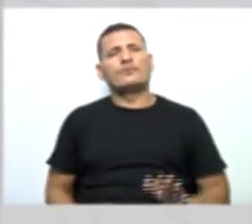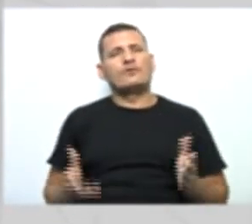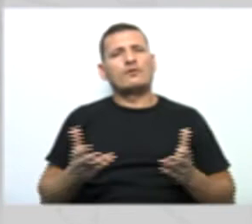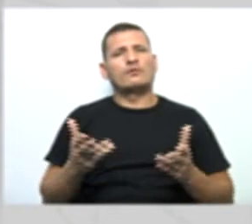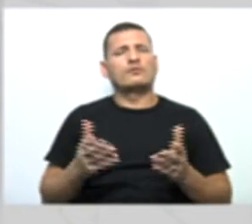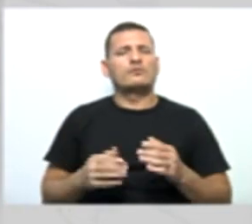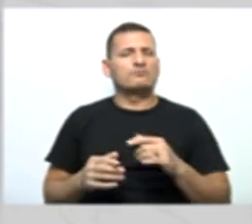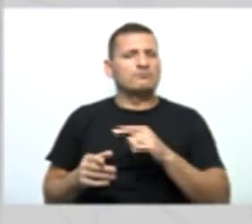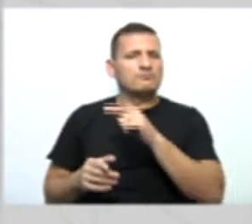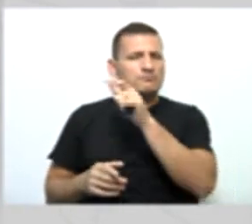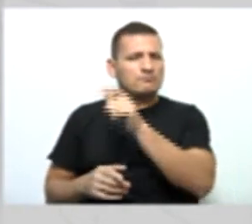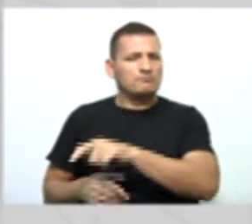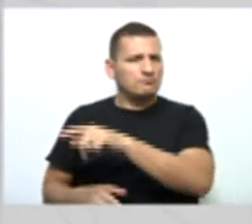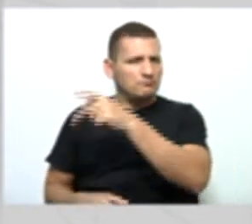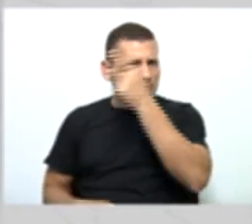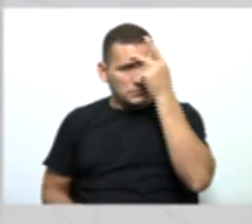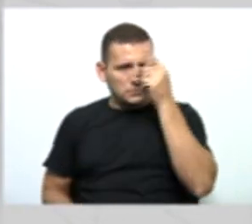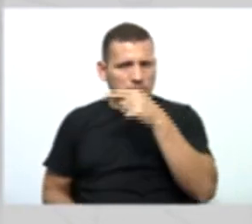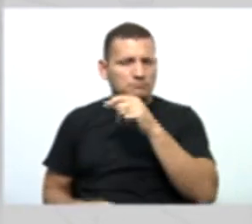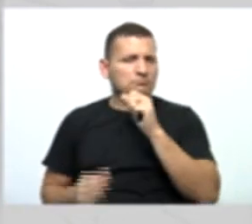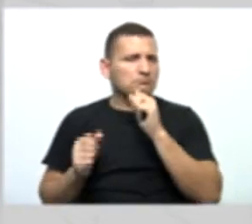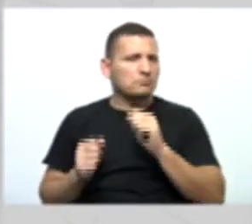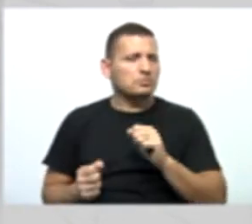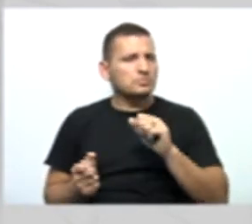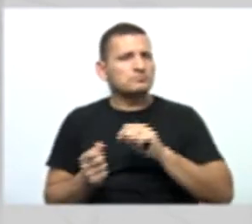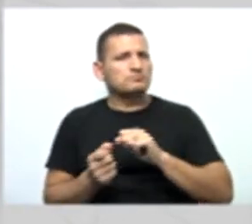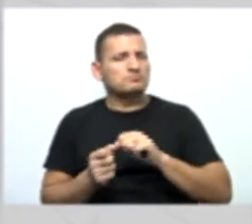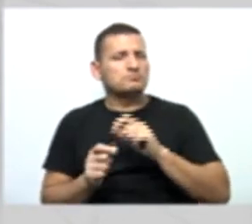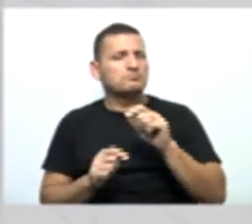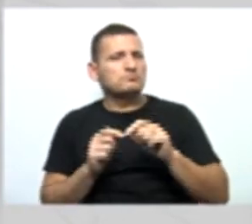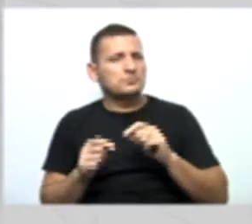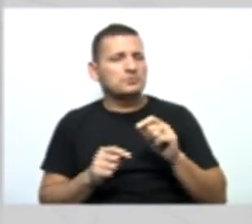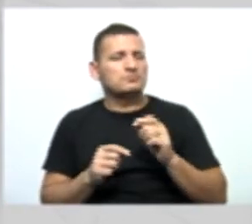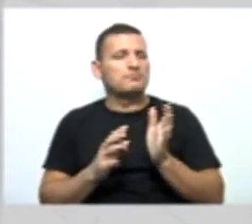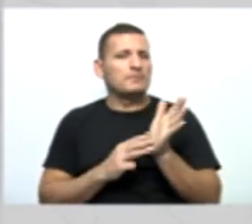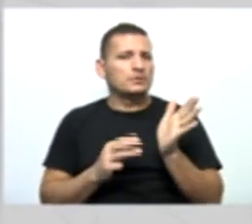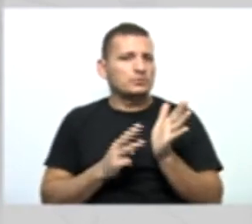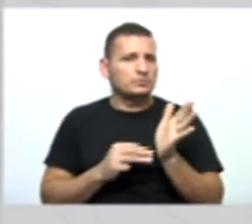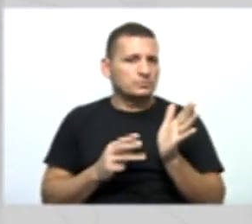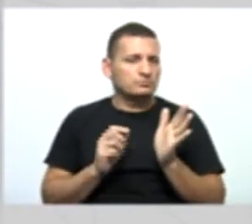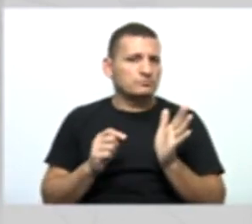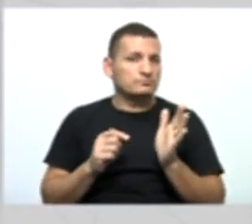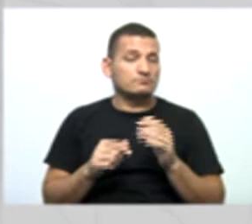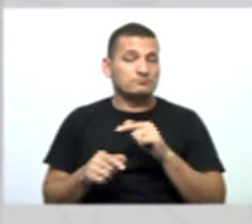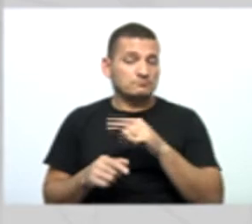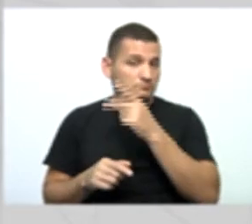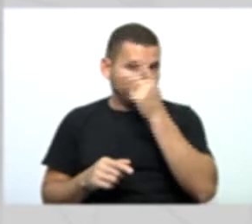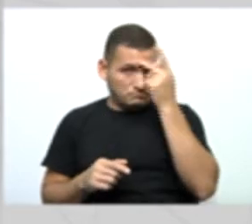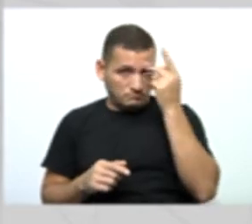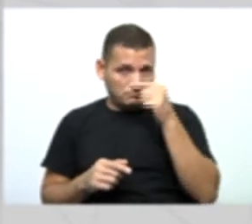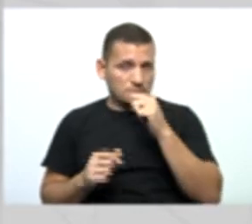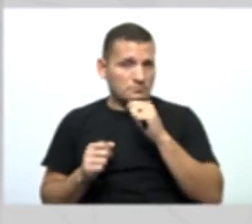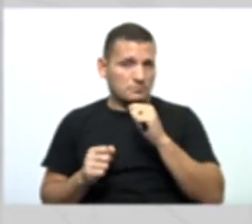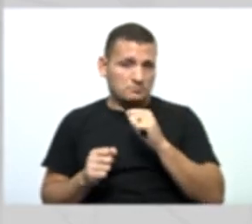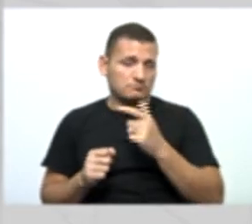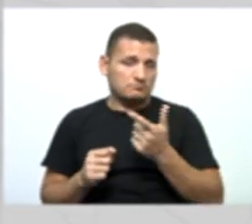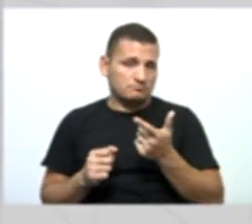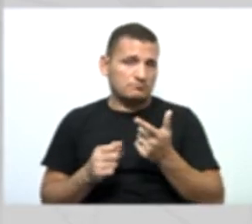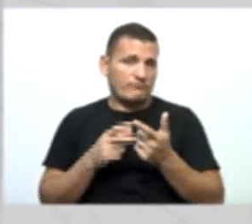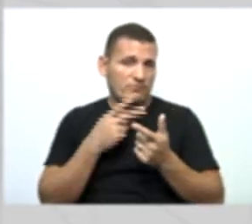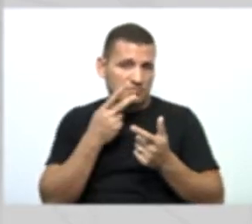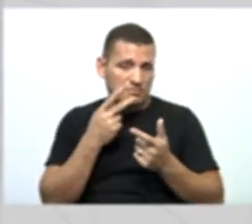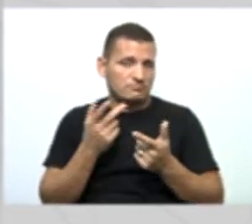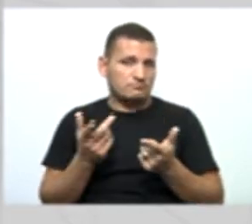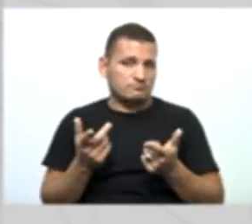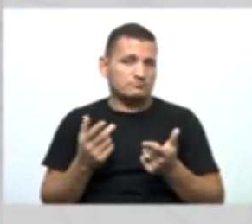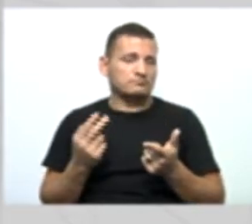pessoa pode fazer? Pensem aí se vocês concordam comigo agora. Uma pessoa não pode se apresentar? Ela pode falar: meu nome é